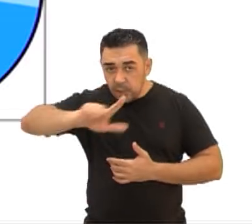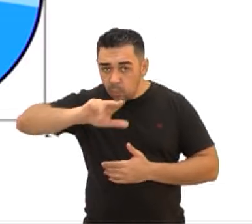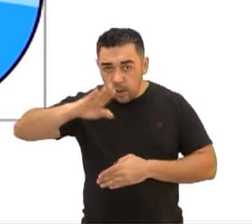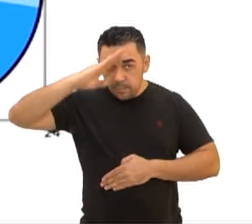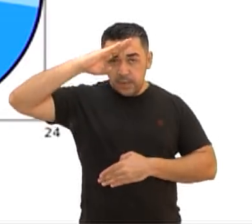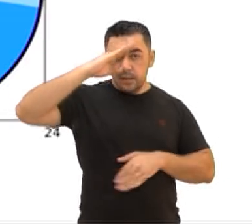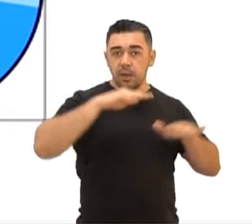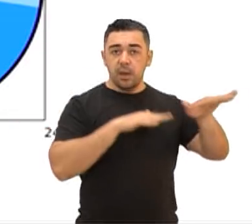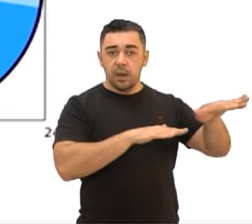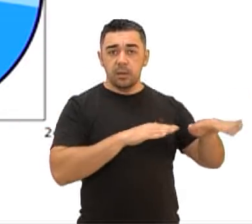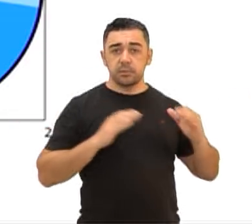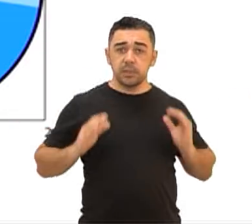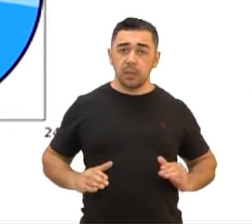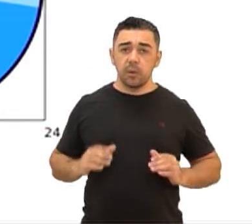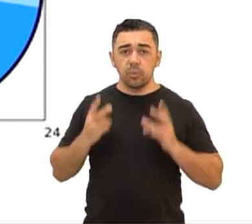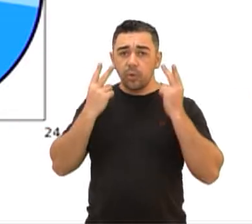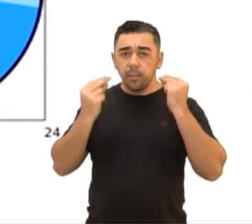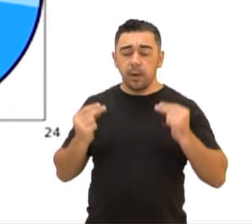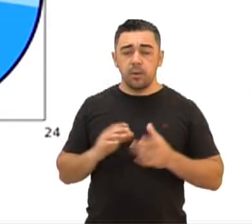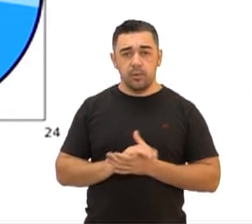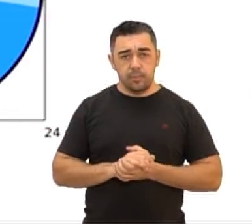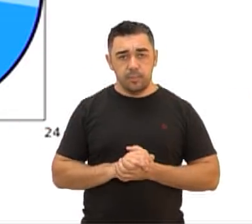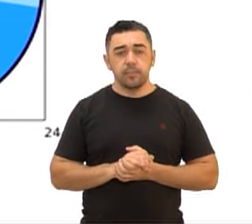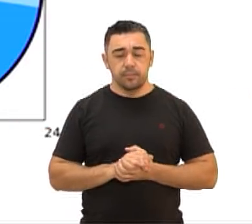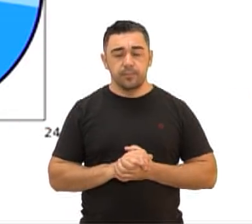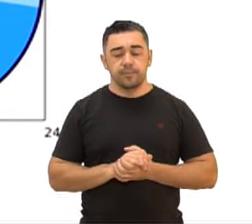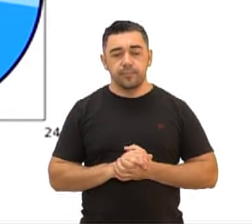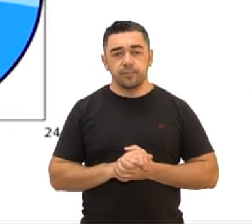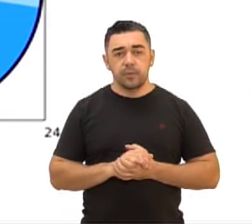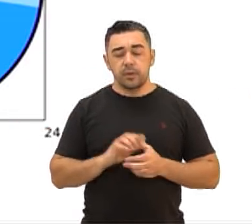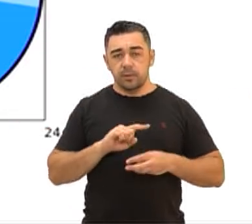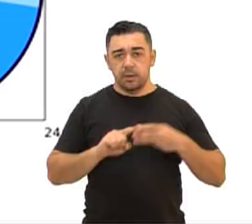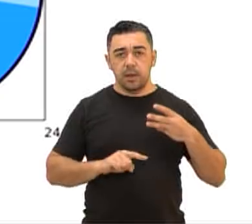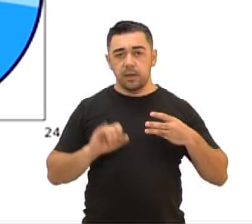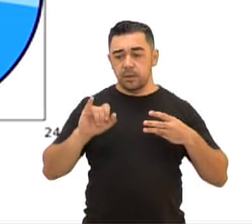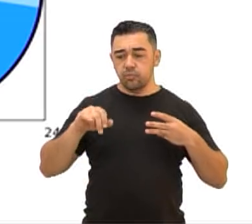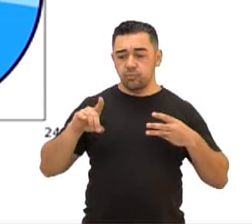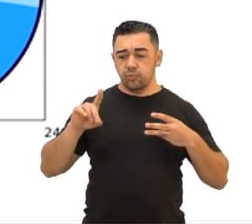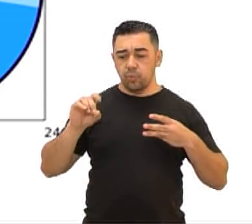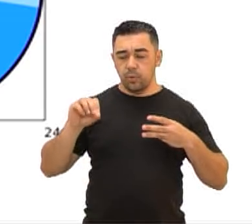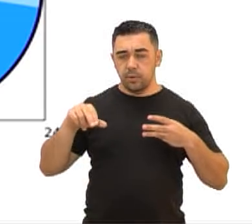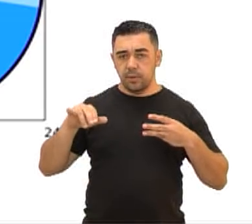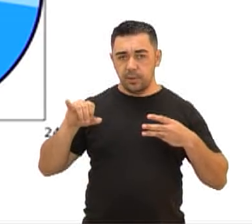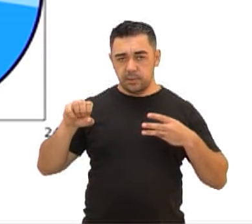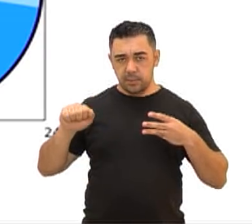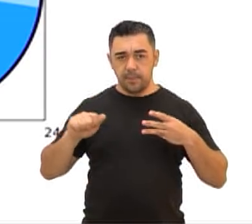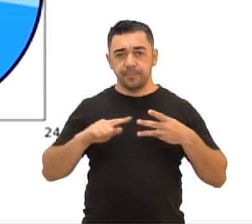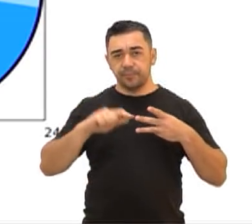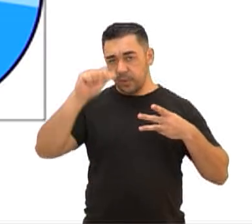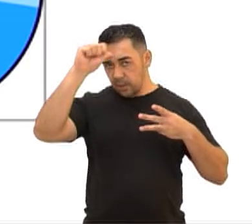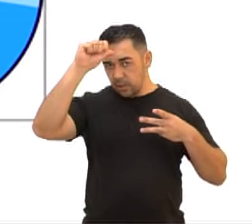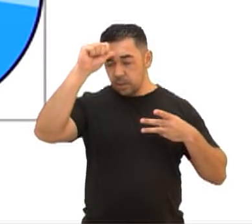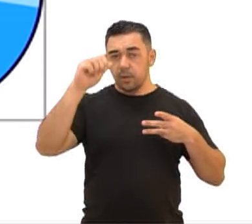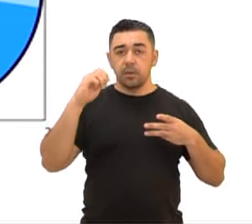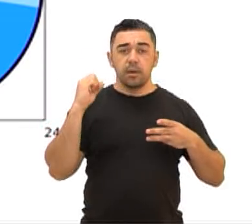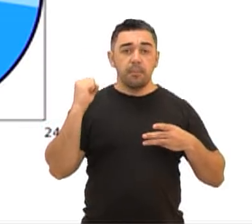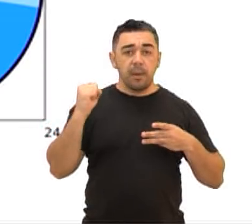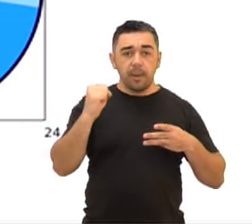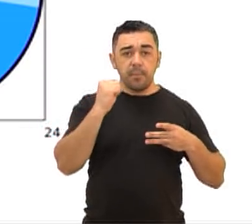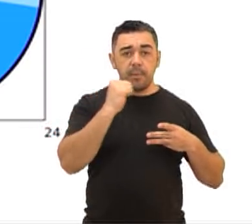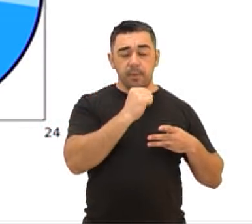países: Polônia, Indonésia e Índia. Países que sofreram com a invasão então de exércitos estrangeiros que mataram